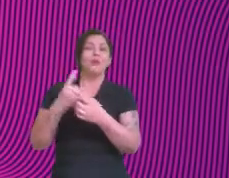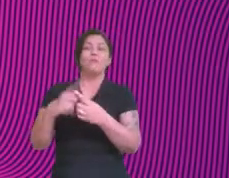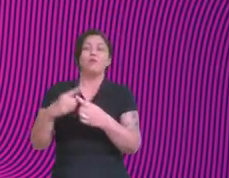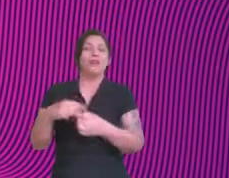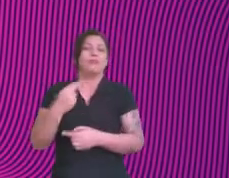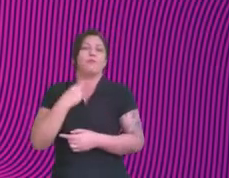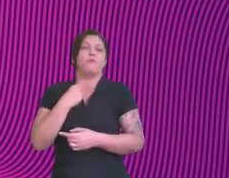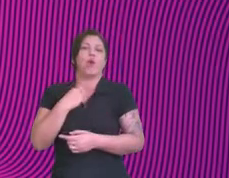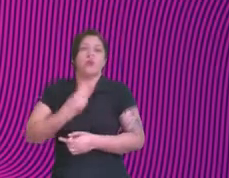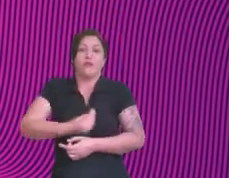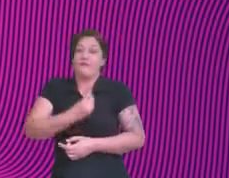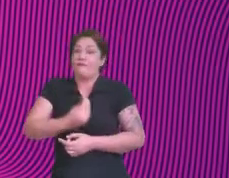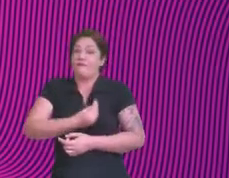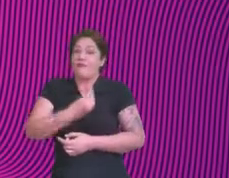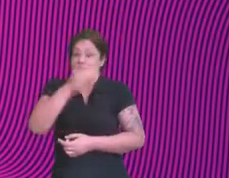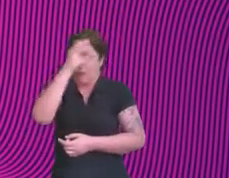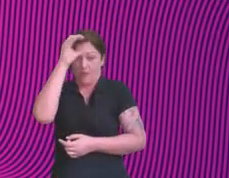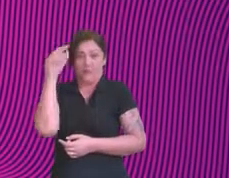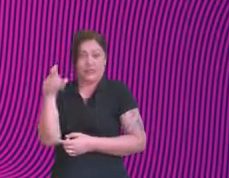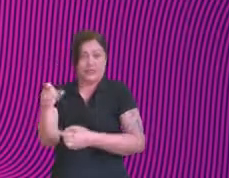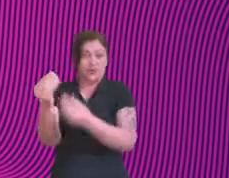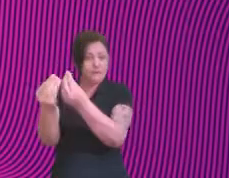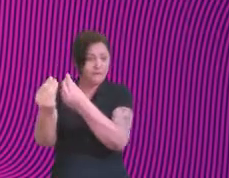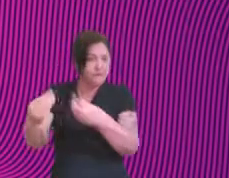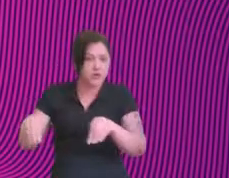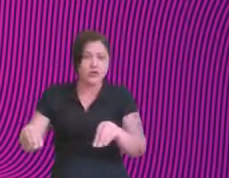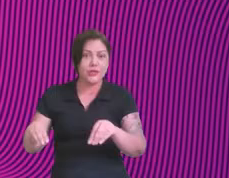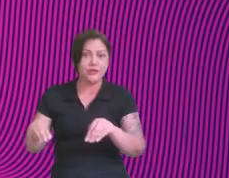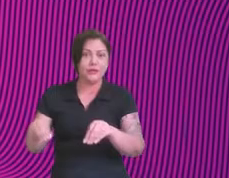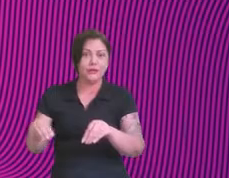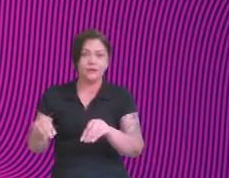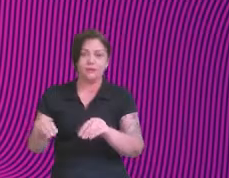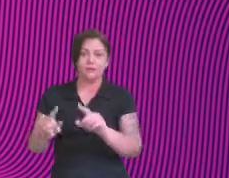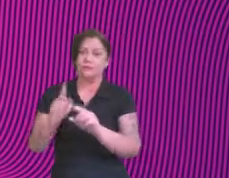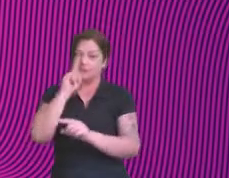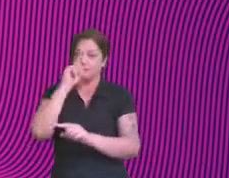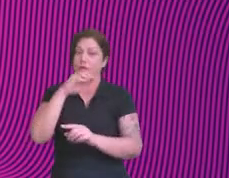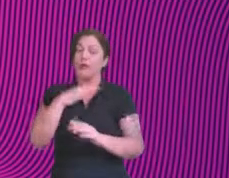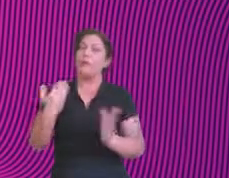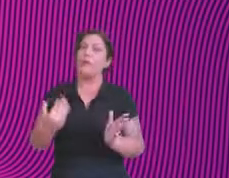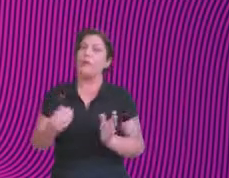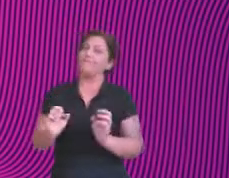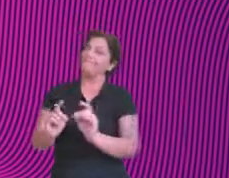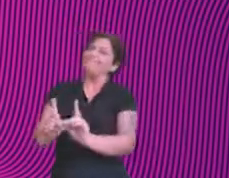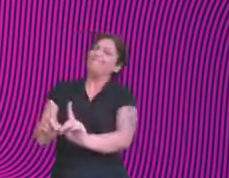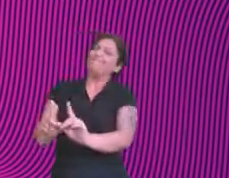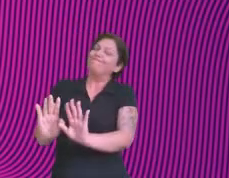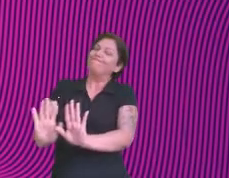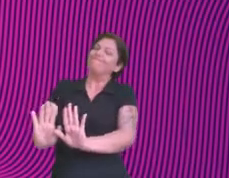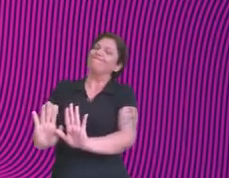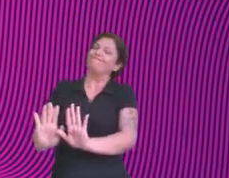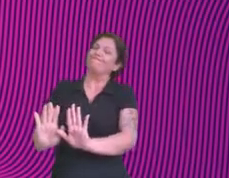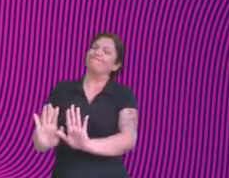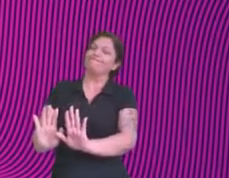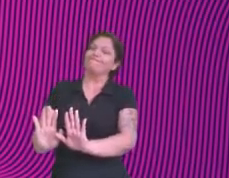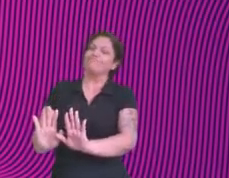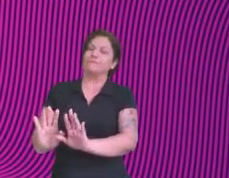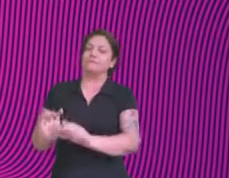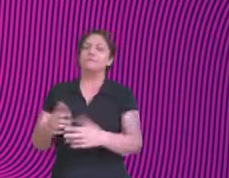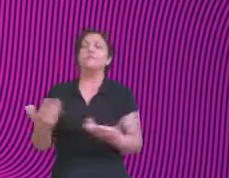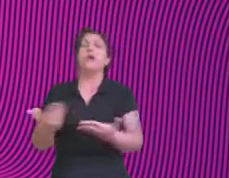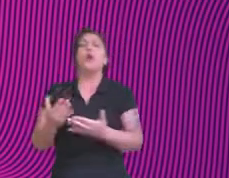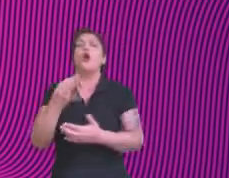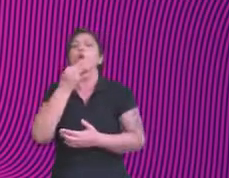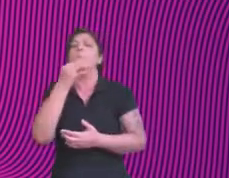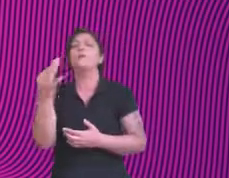benefício, não de uma forma aleatória, entendeu? Acho que é isso. Eu queria saber a opinião de vocês dessa nova técnica